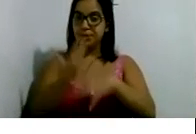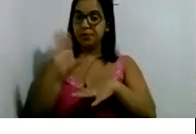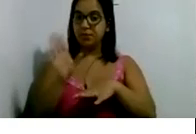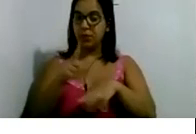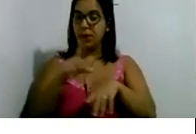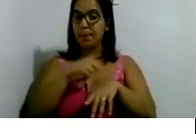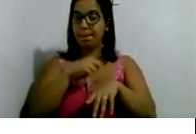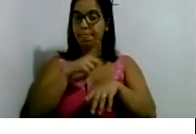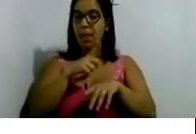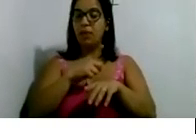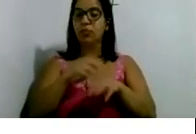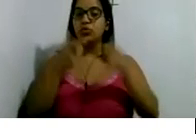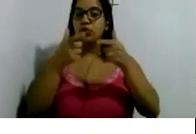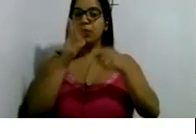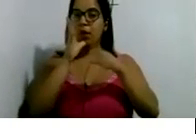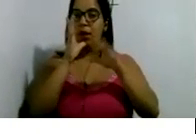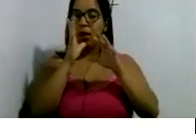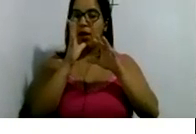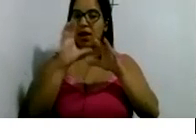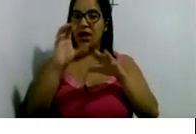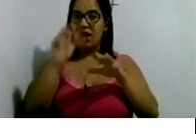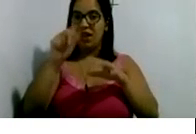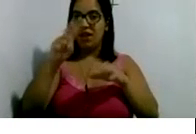cavidade amniótica.